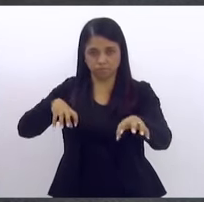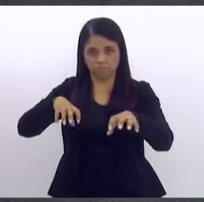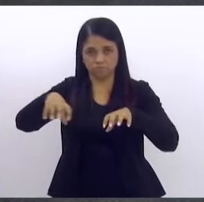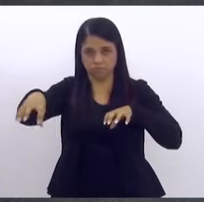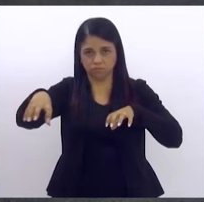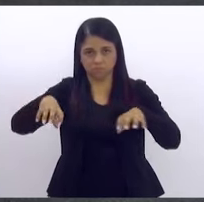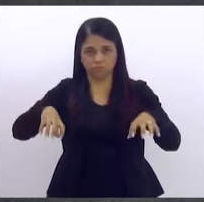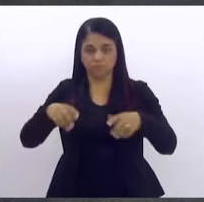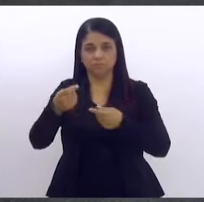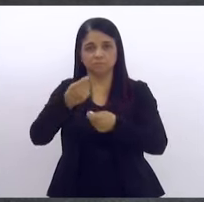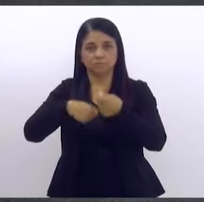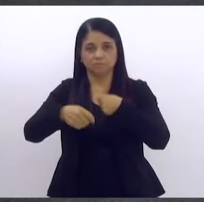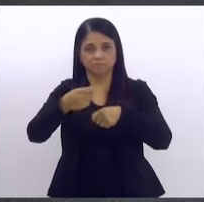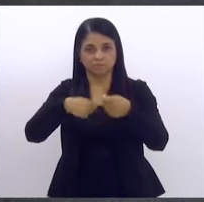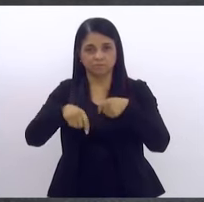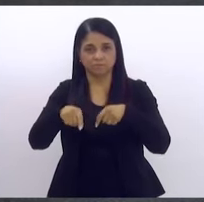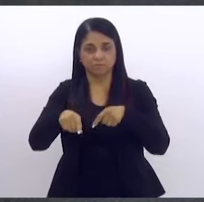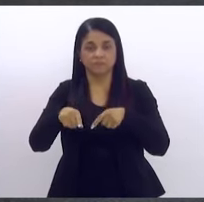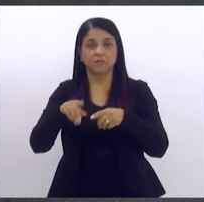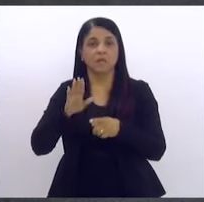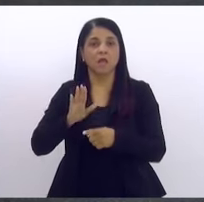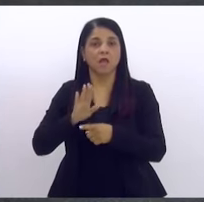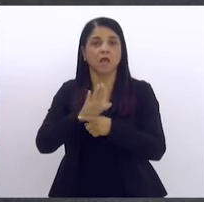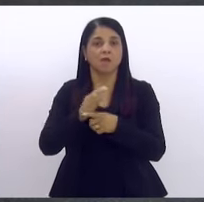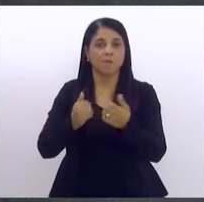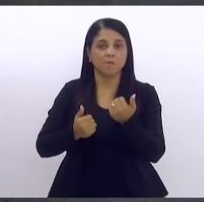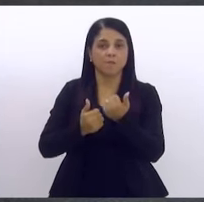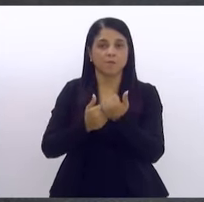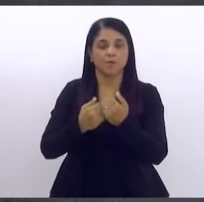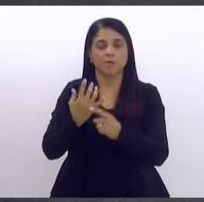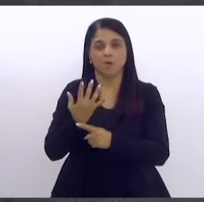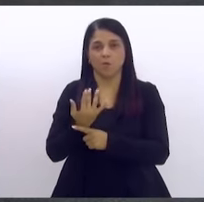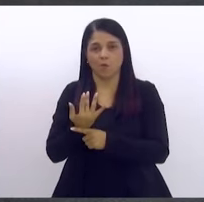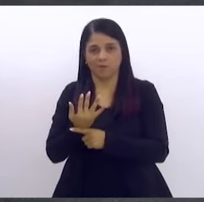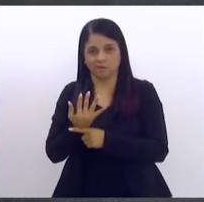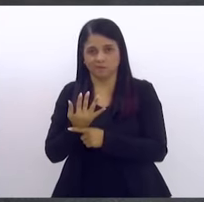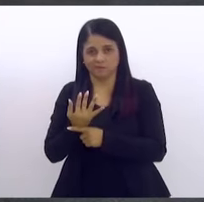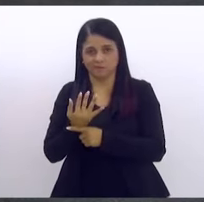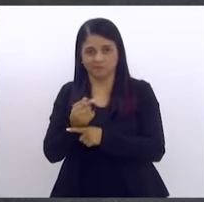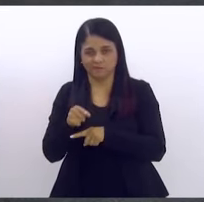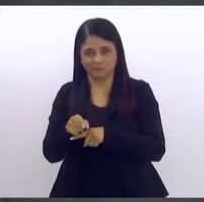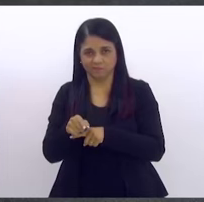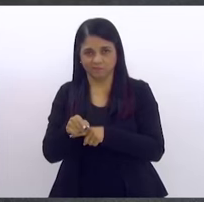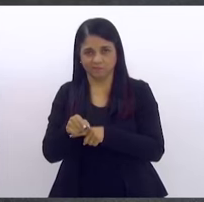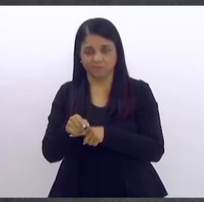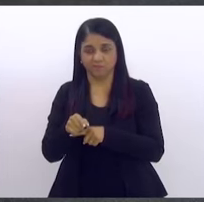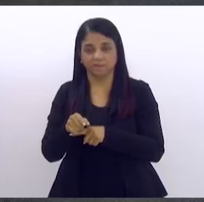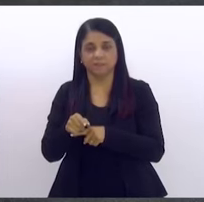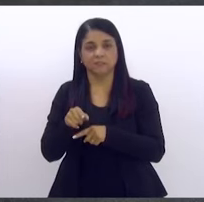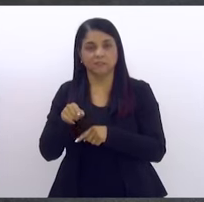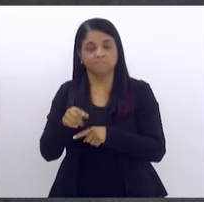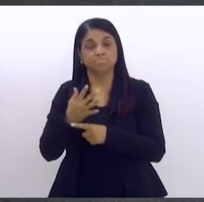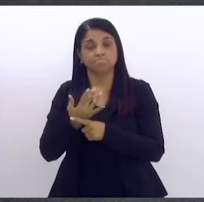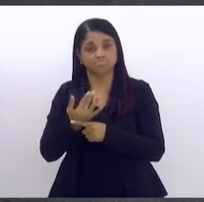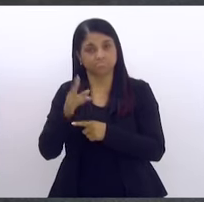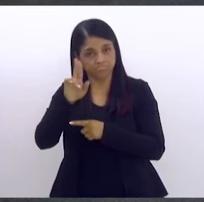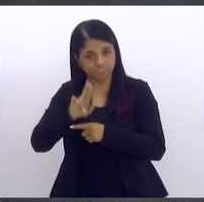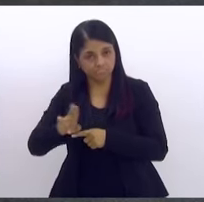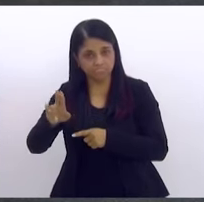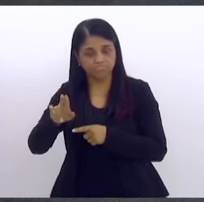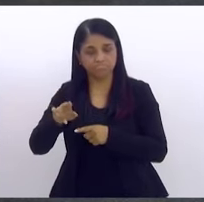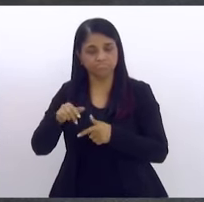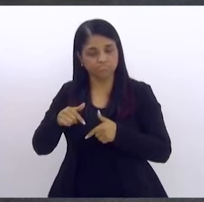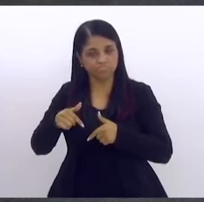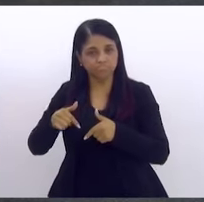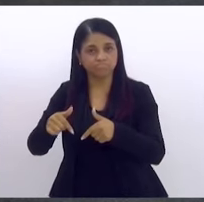em benefício da UERJ, para a UERJ tocar diversos programas do governo